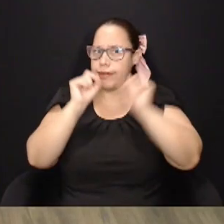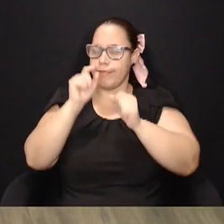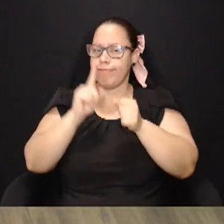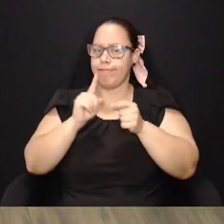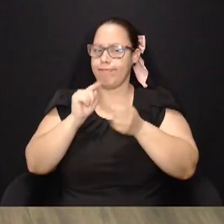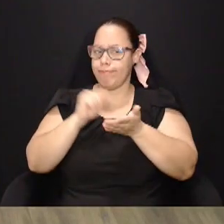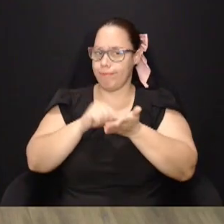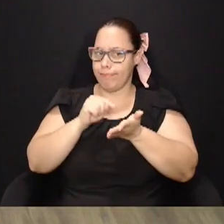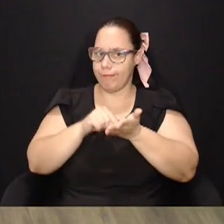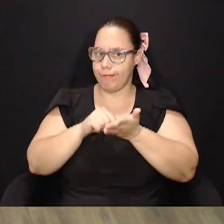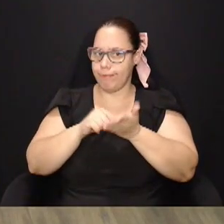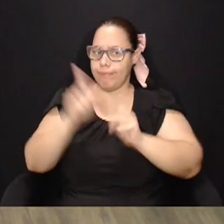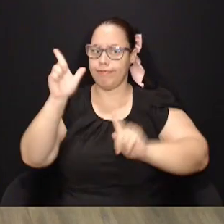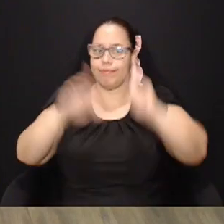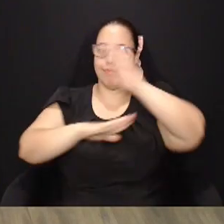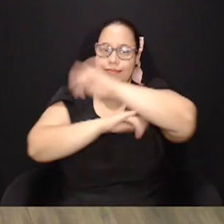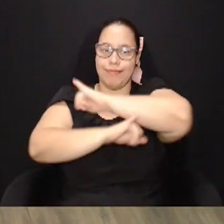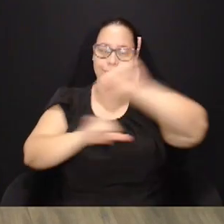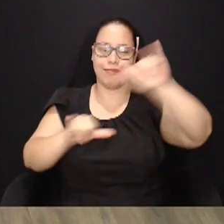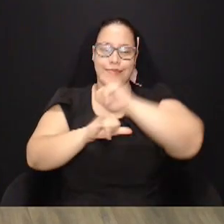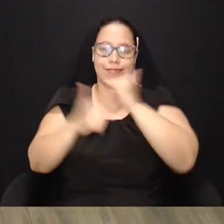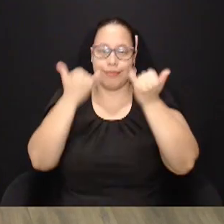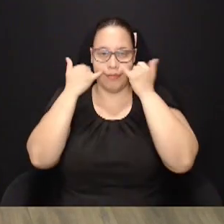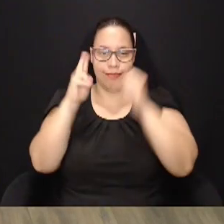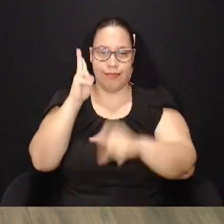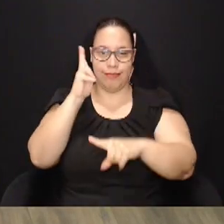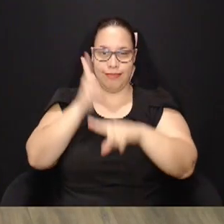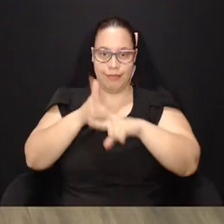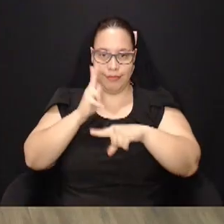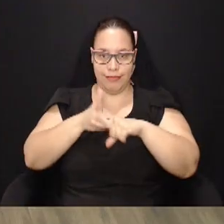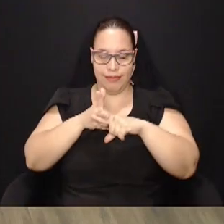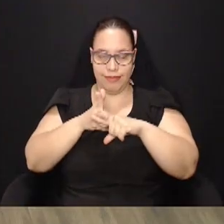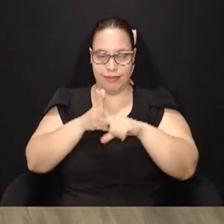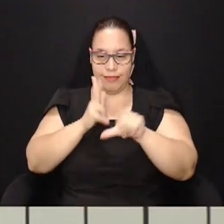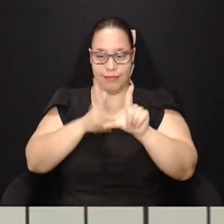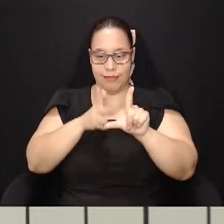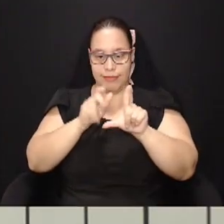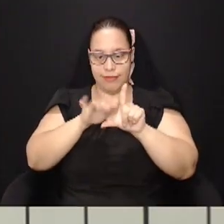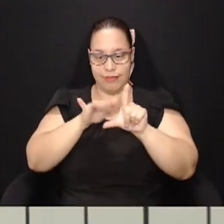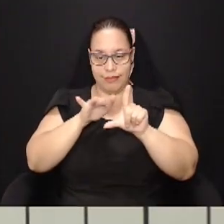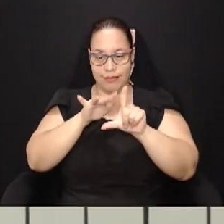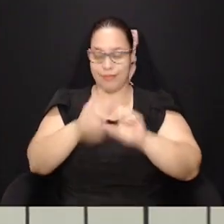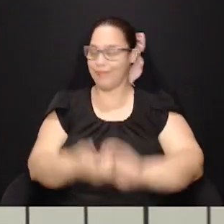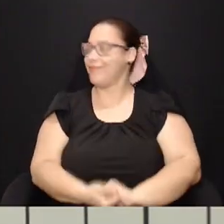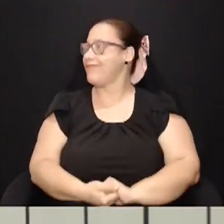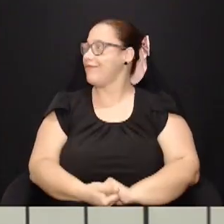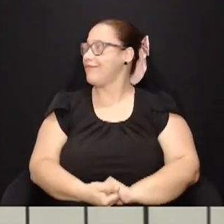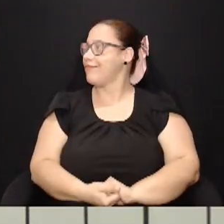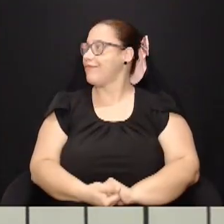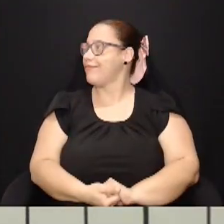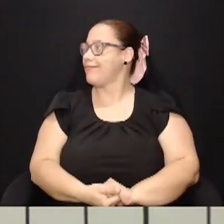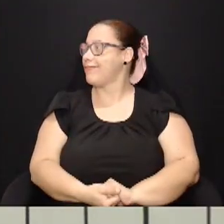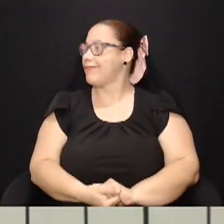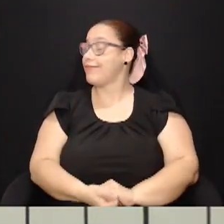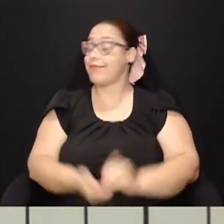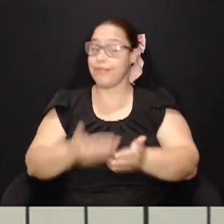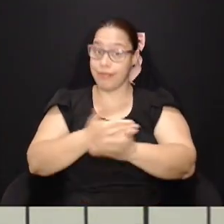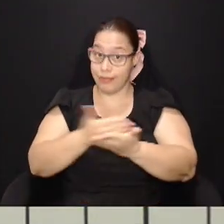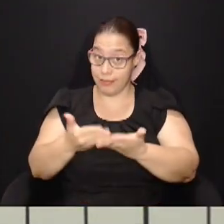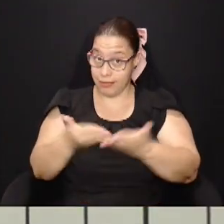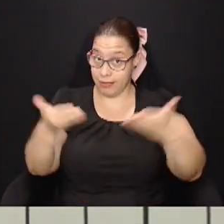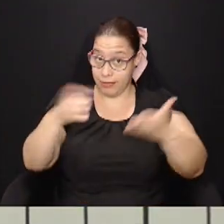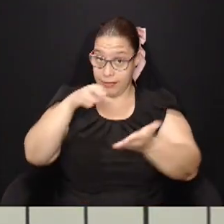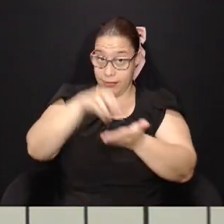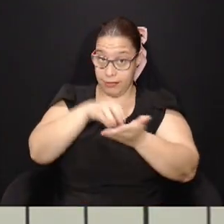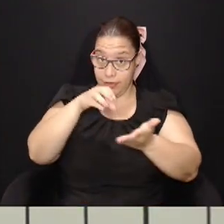nosso telejornal, apontando a câmera do seu celular para o QR Code. A partir de hoje, o Centro de Educação Profissional